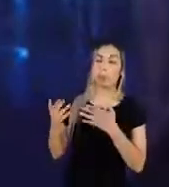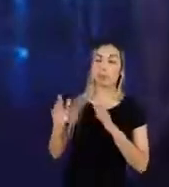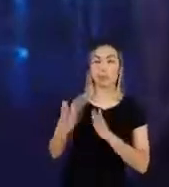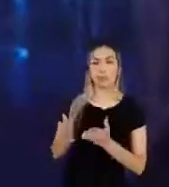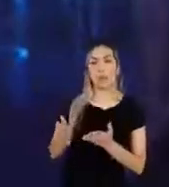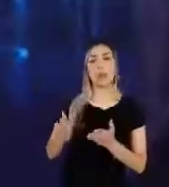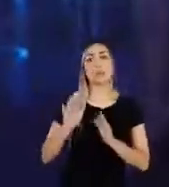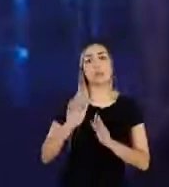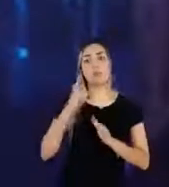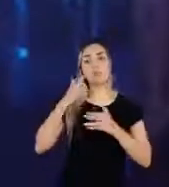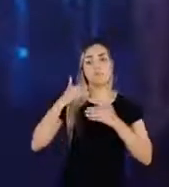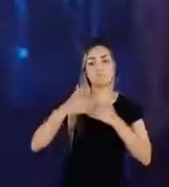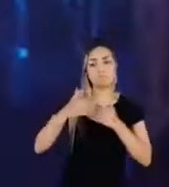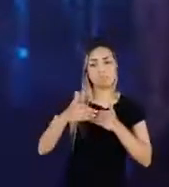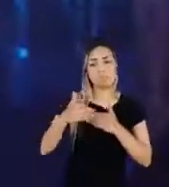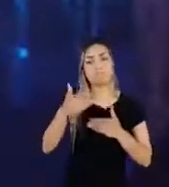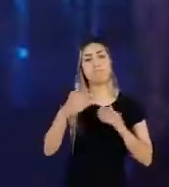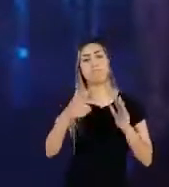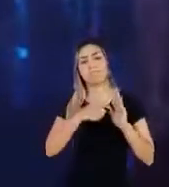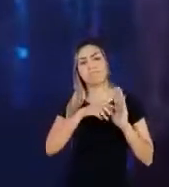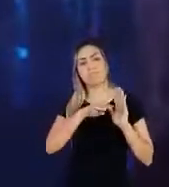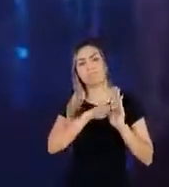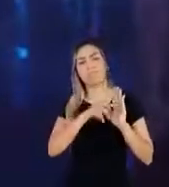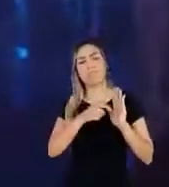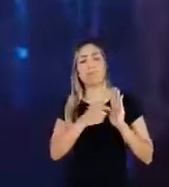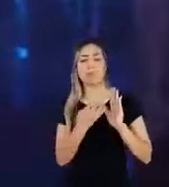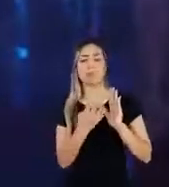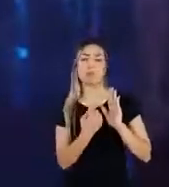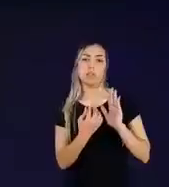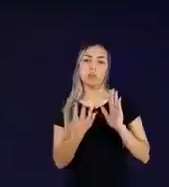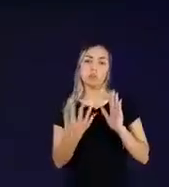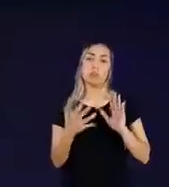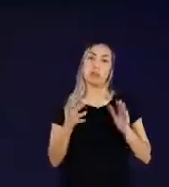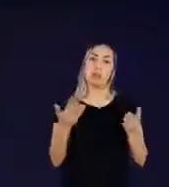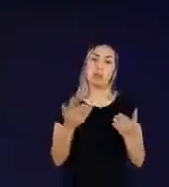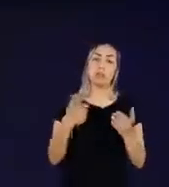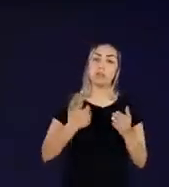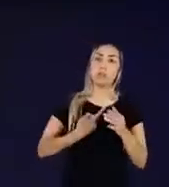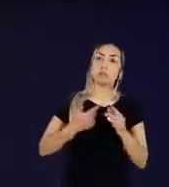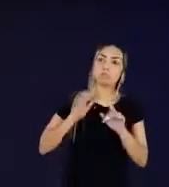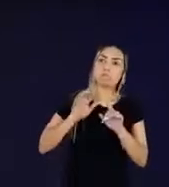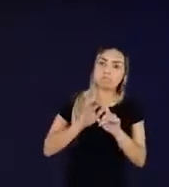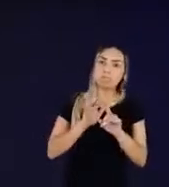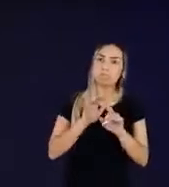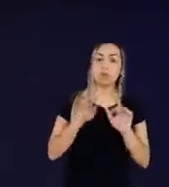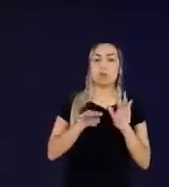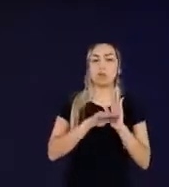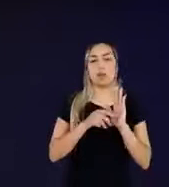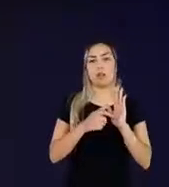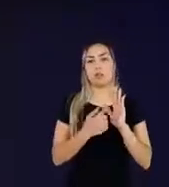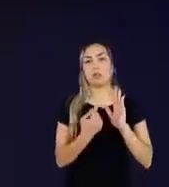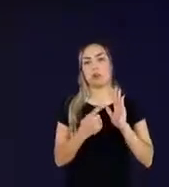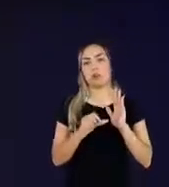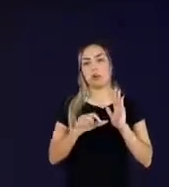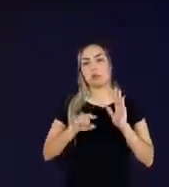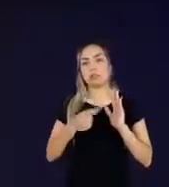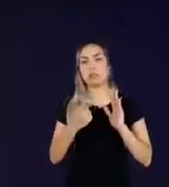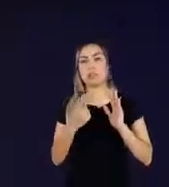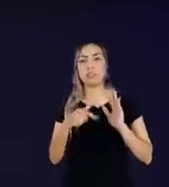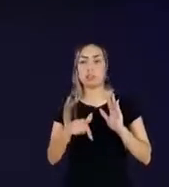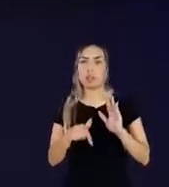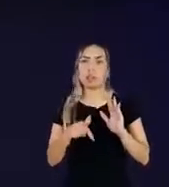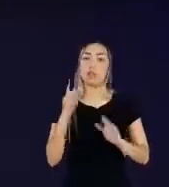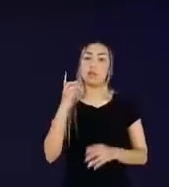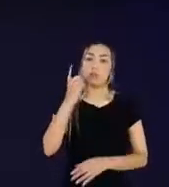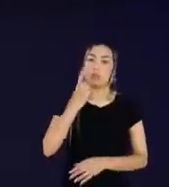do 414, começando também a fazer uma pressão no 1917, que o relator é o deputado Edio Lopes, que, inclusive, é o